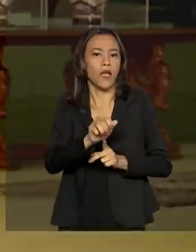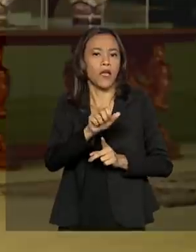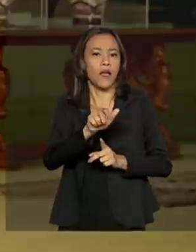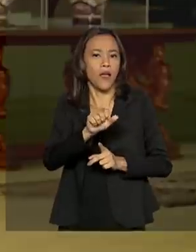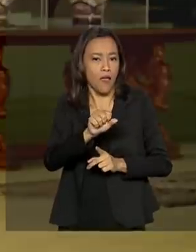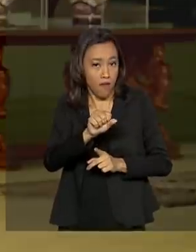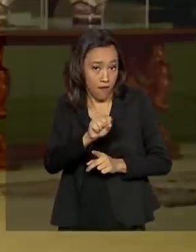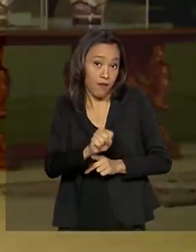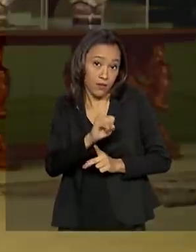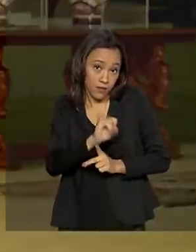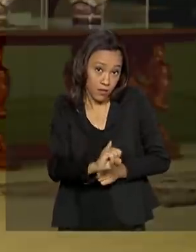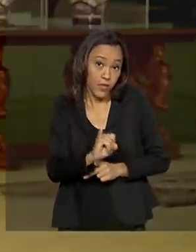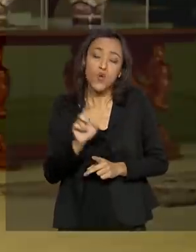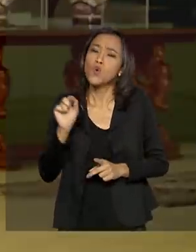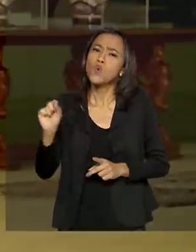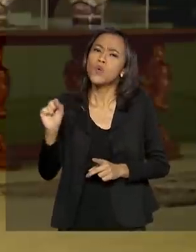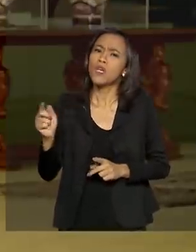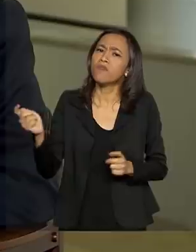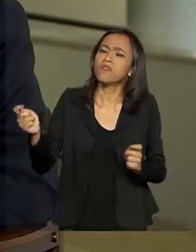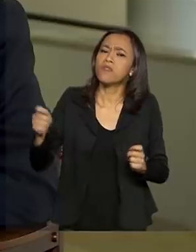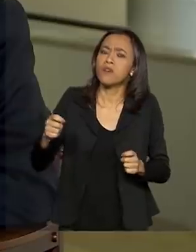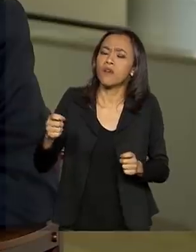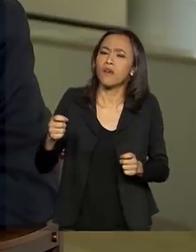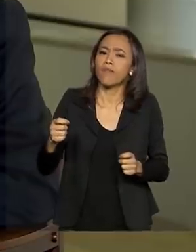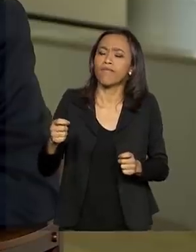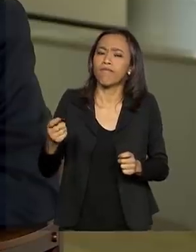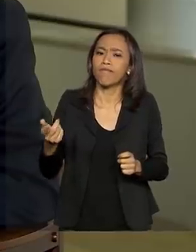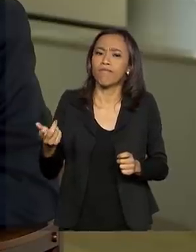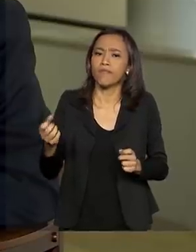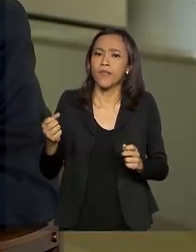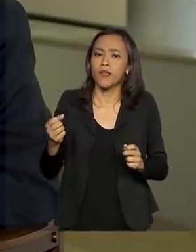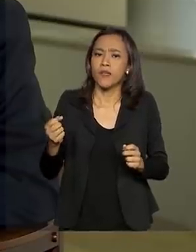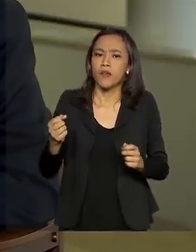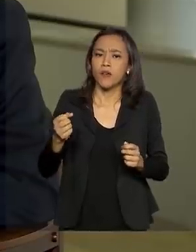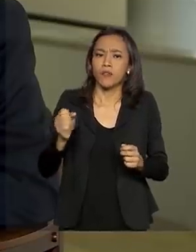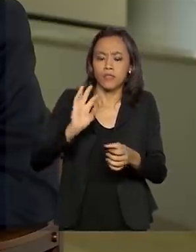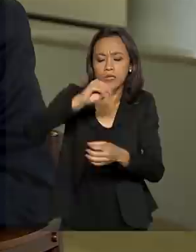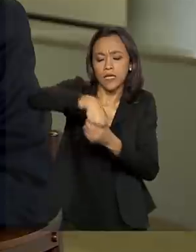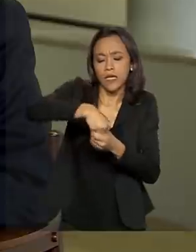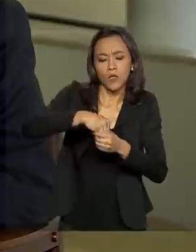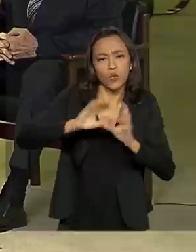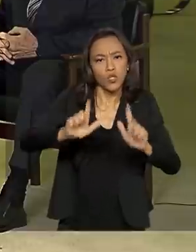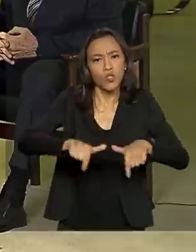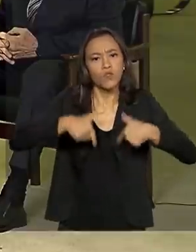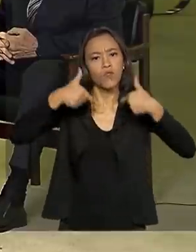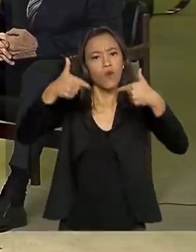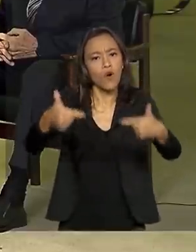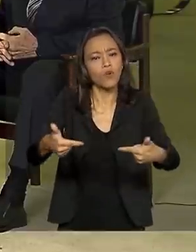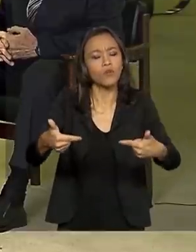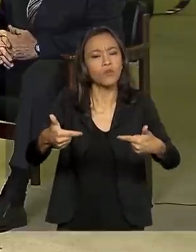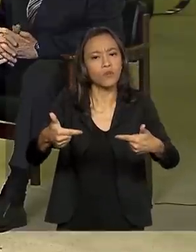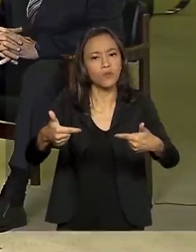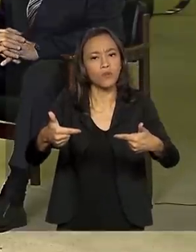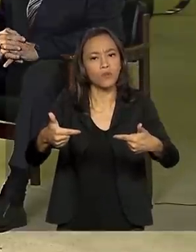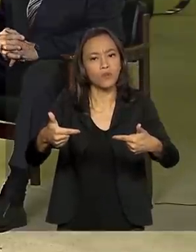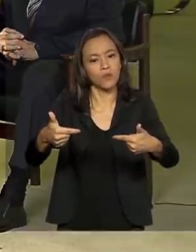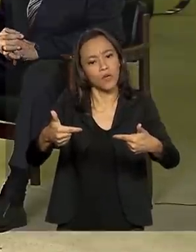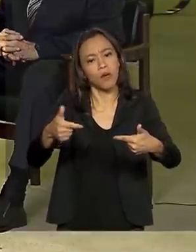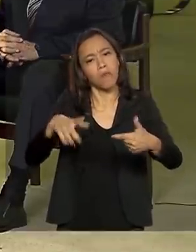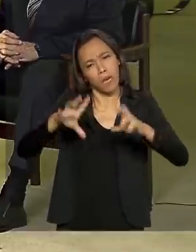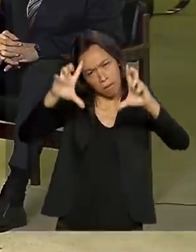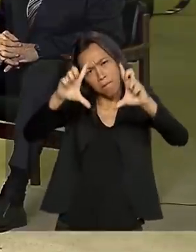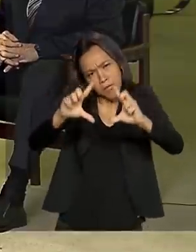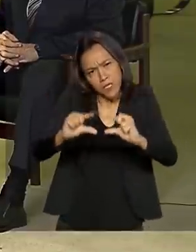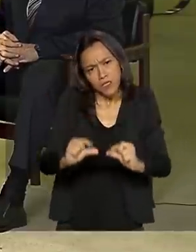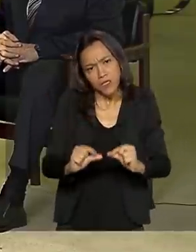de fato, né, do núcleo de esforços para se combater ou para se minimizar